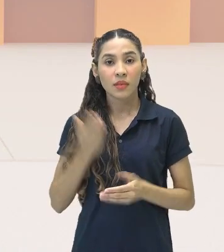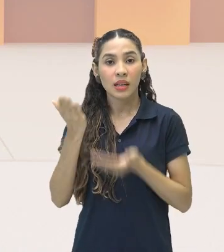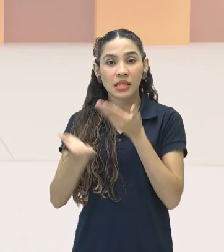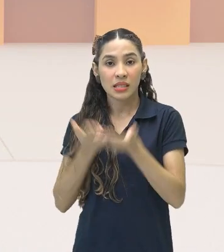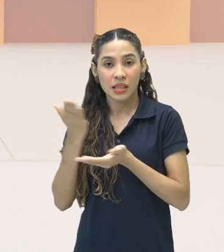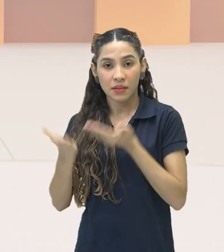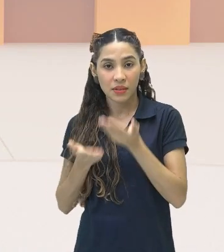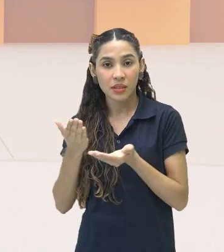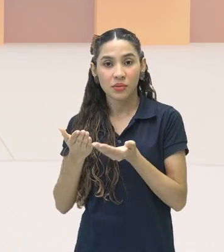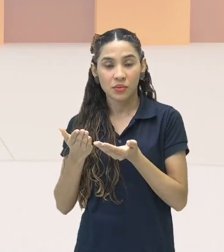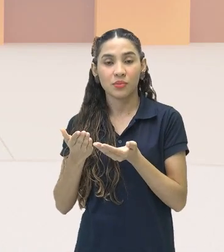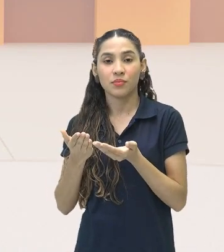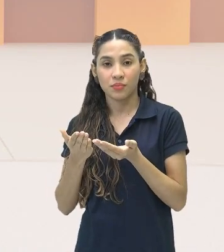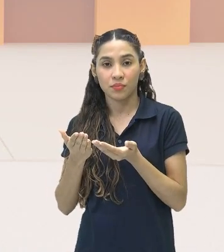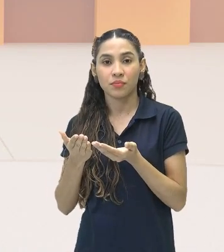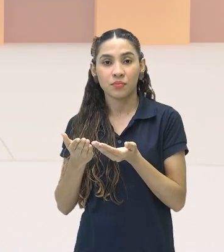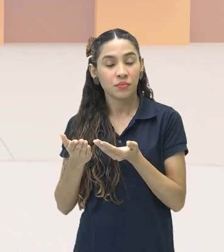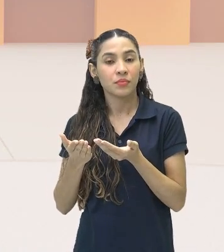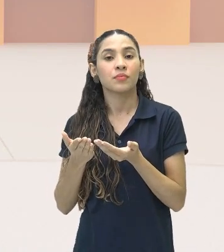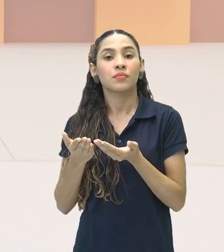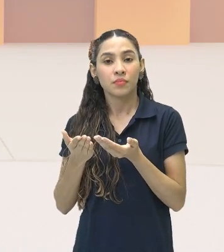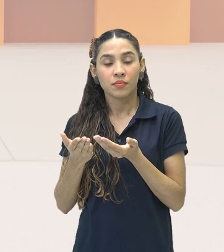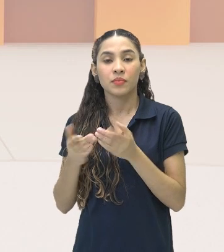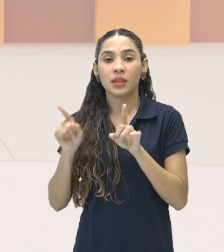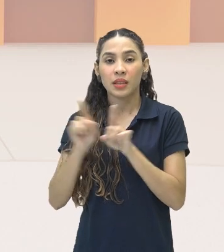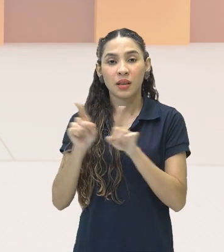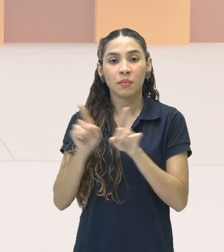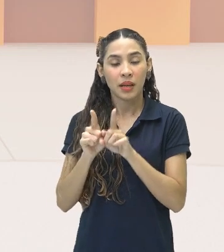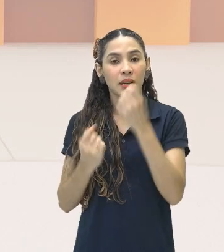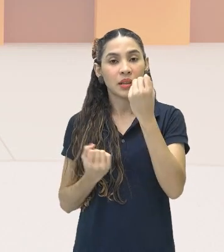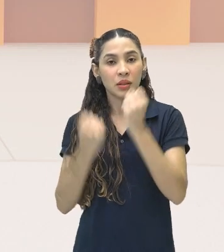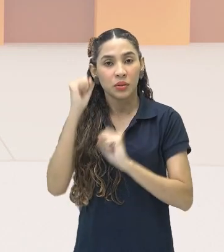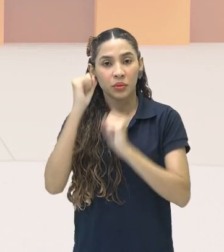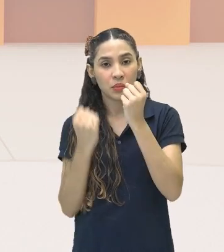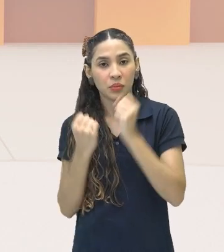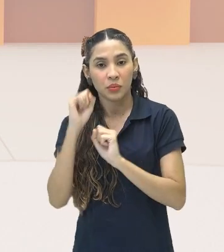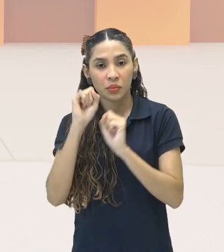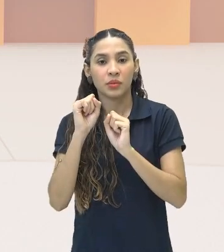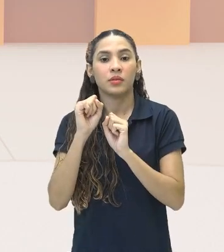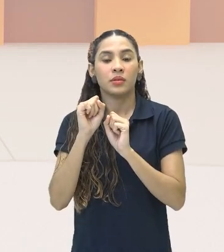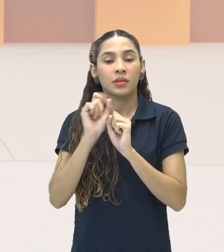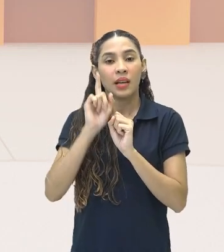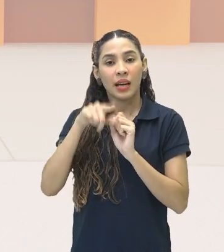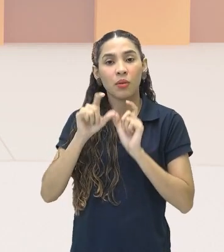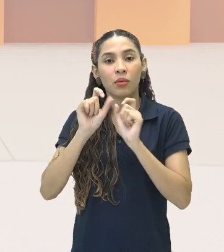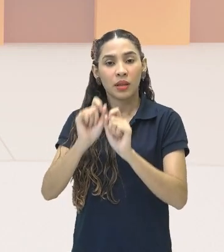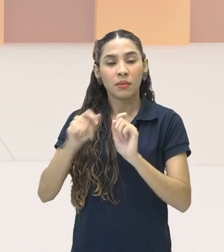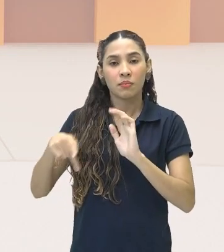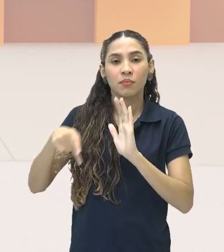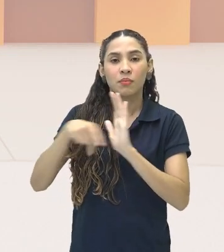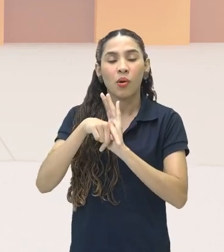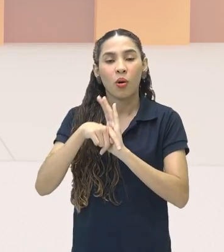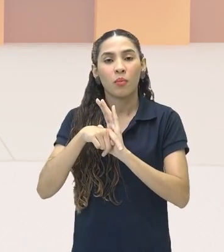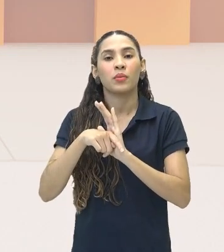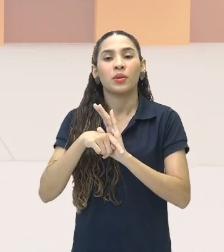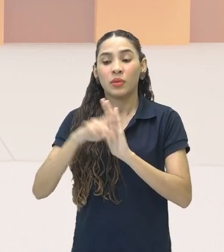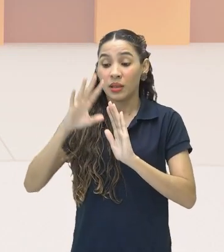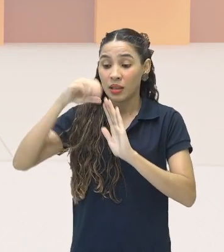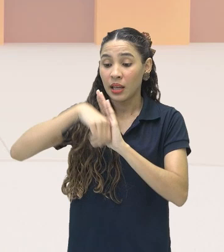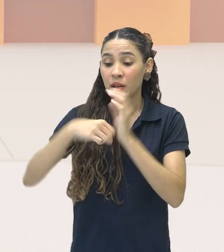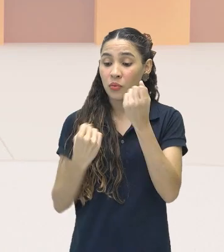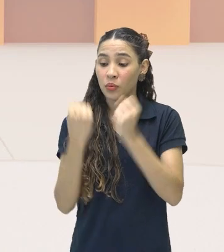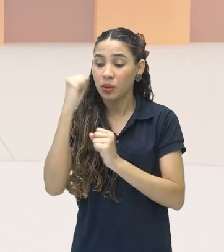do serviço, os serviços da indústria, que também estão ali presentes, muitas